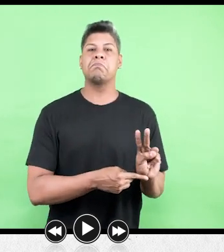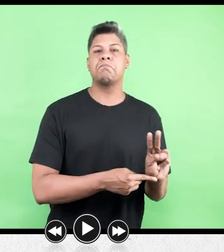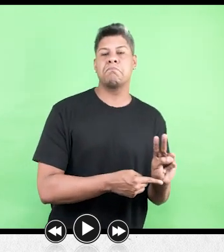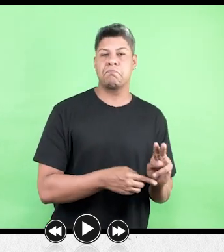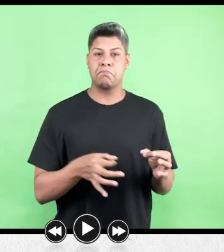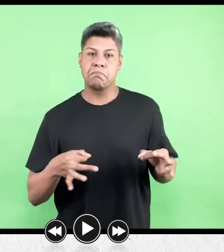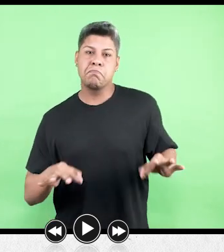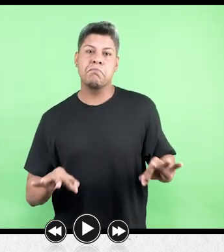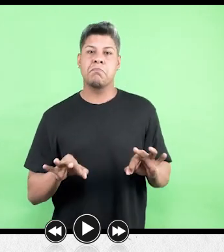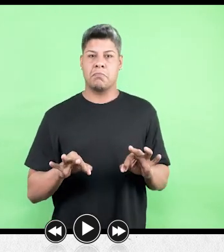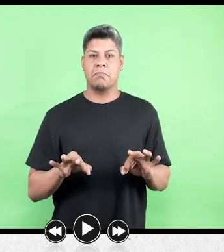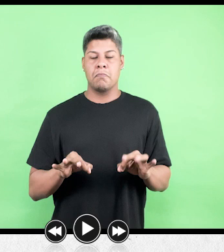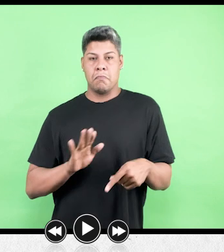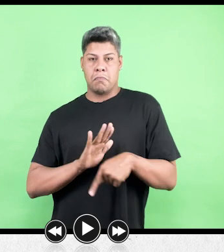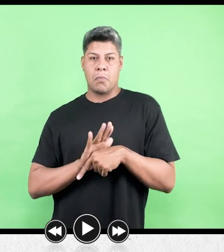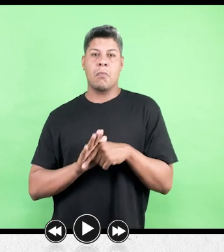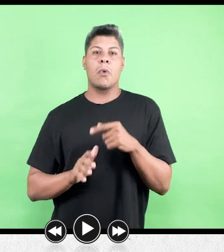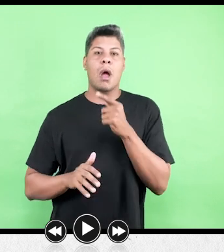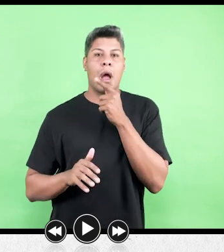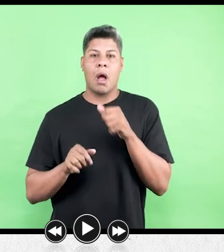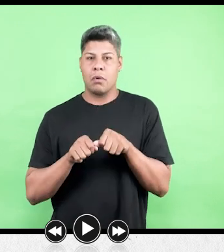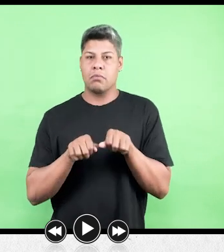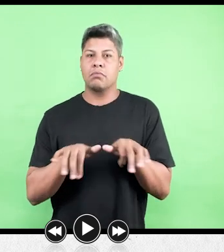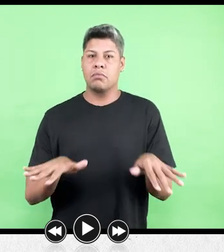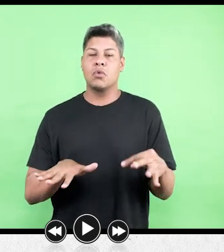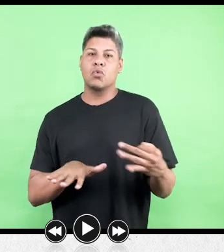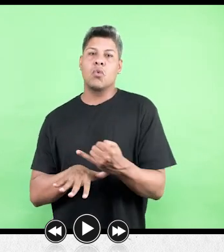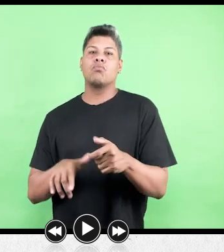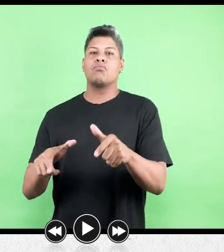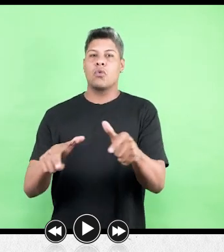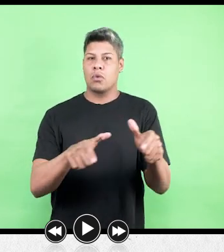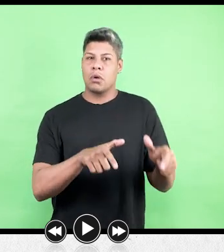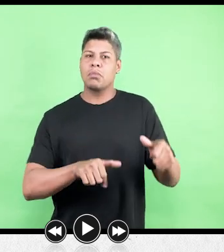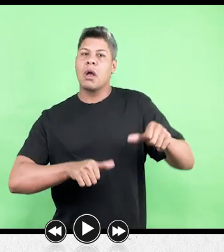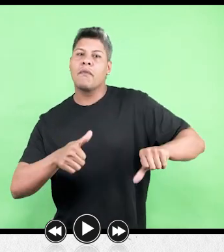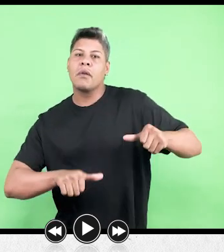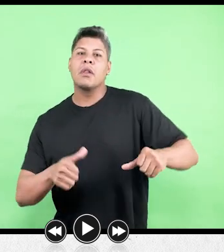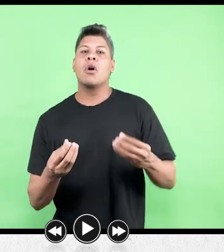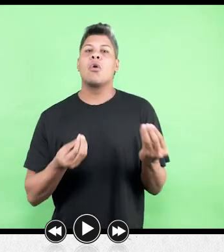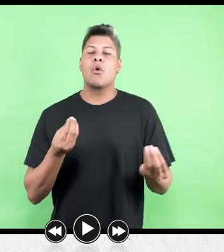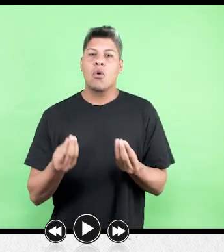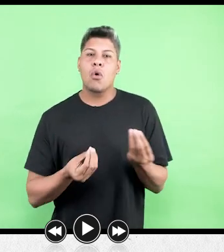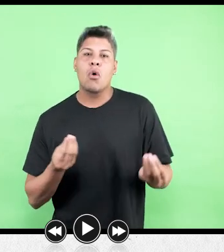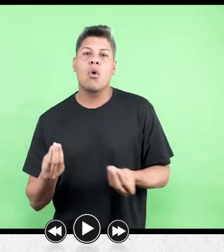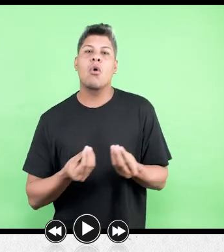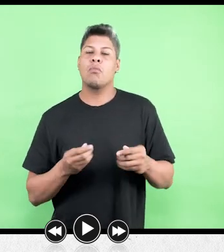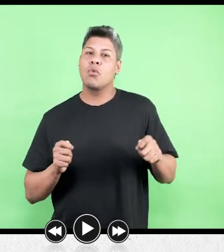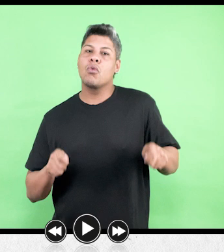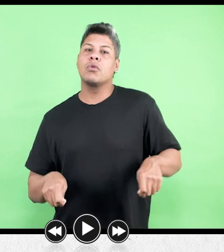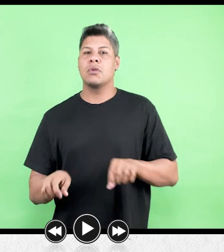dita nos sistemas de abastecimento de água em todas as unidades, né? Então, a gente vai avaliar por meio dessa inspeção todas as